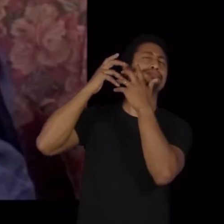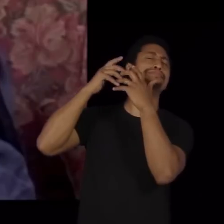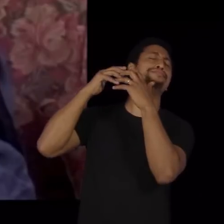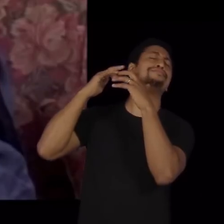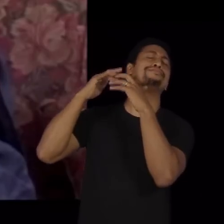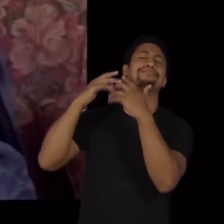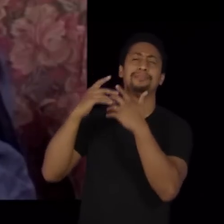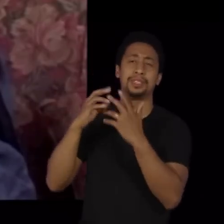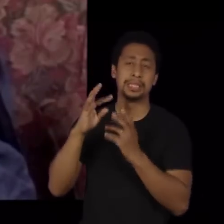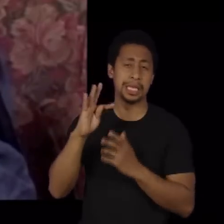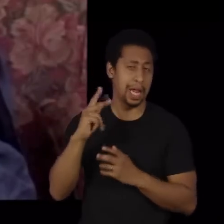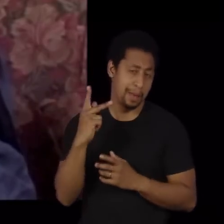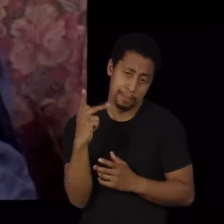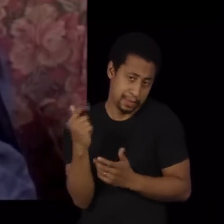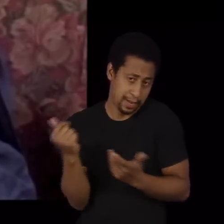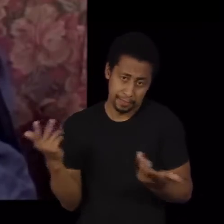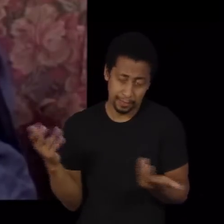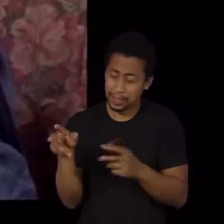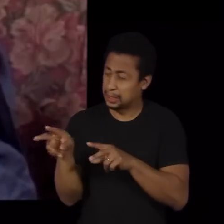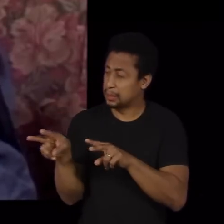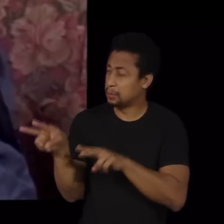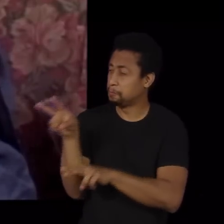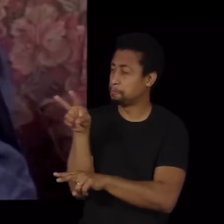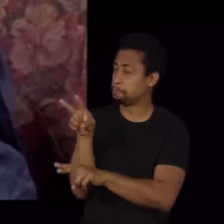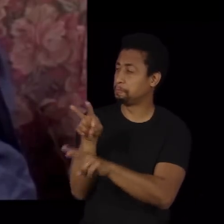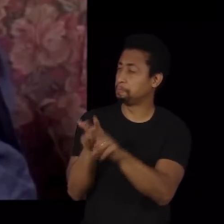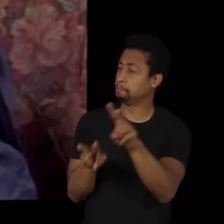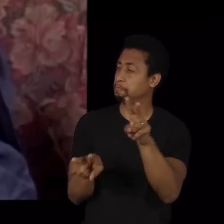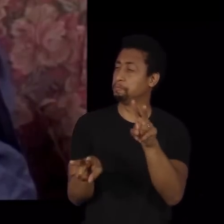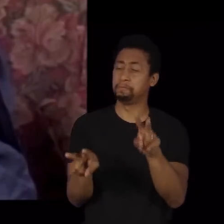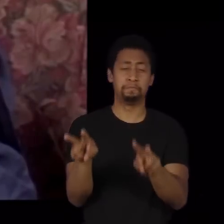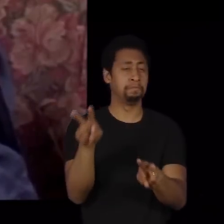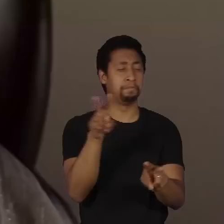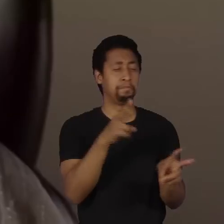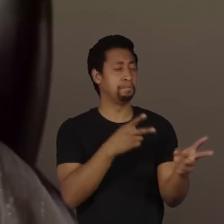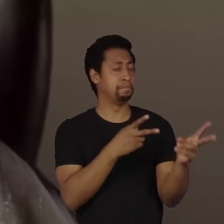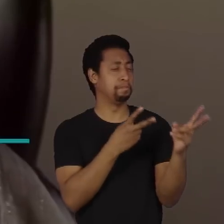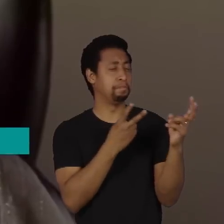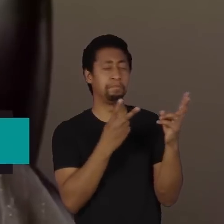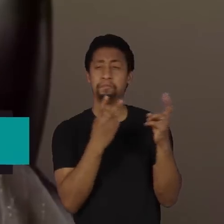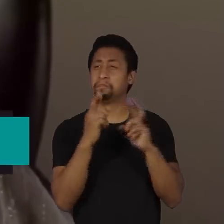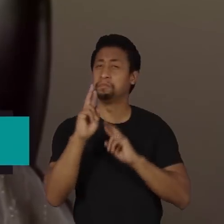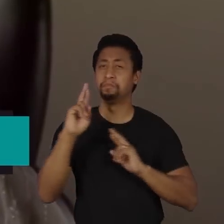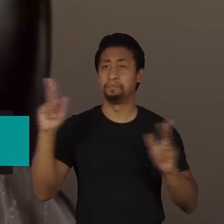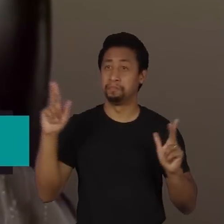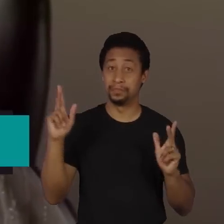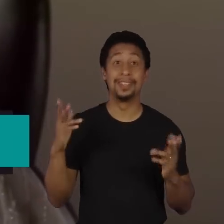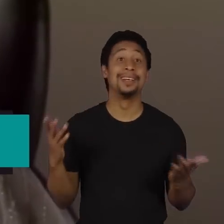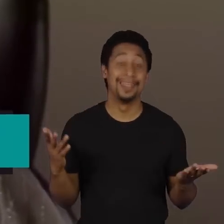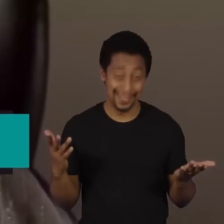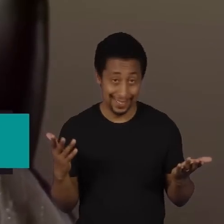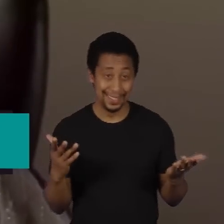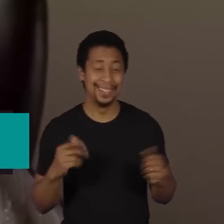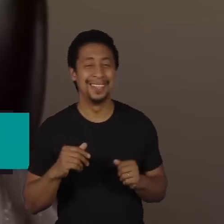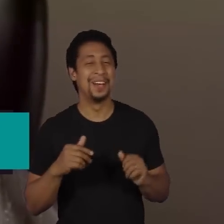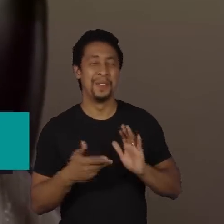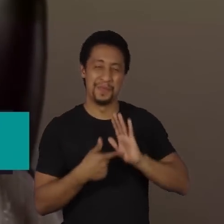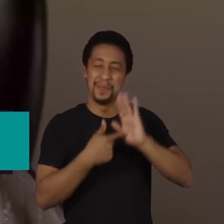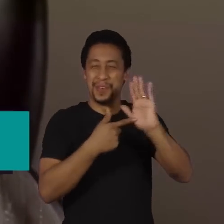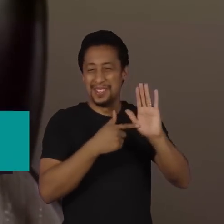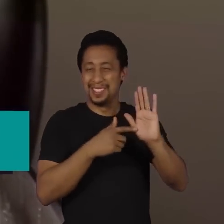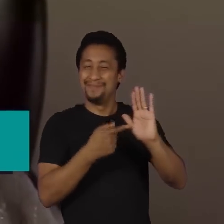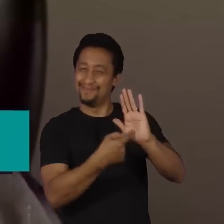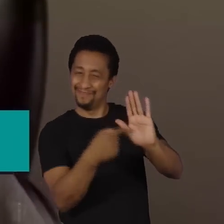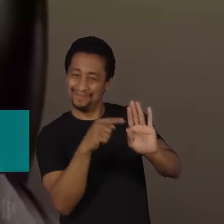na pantera, a pantera começa realmente a perceber coisas. Tapa na pantera era o que a gente